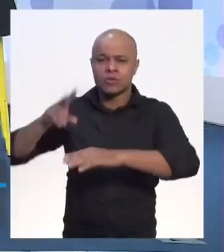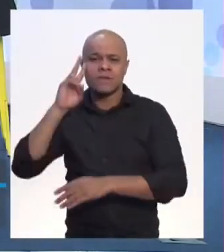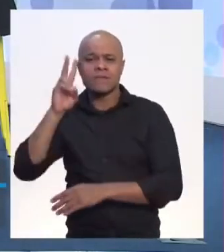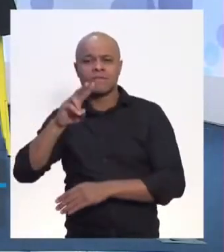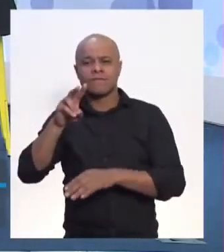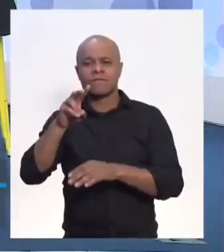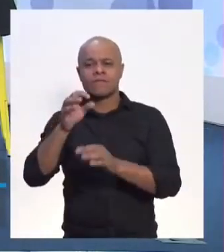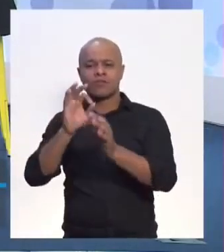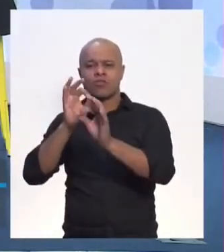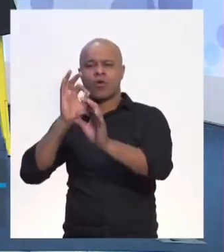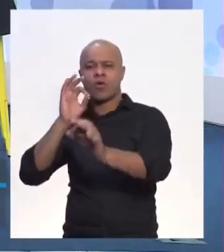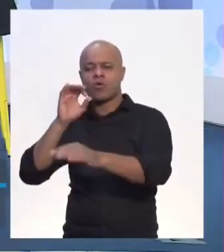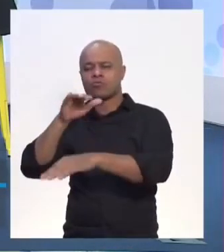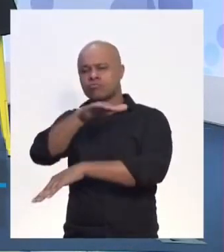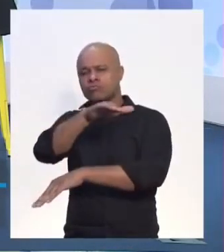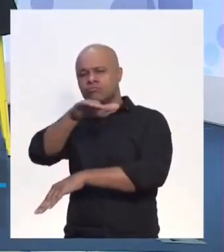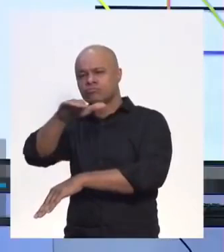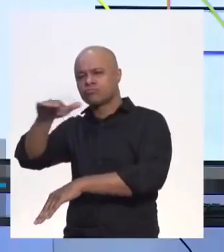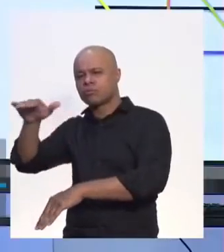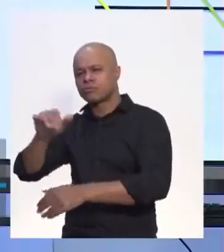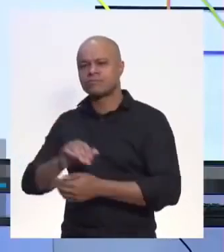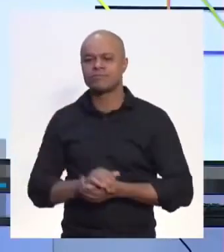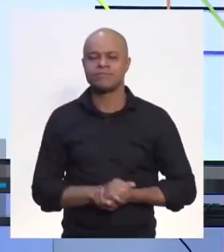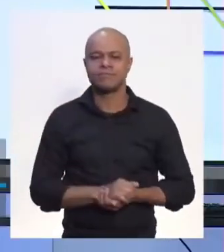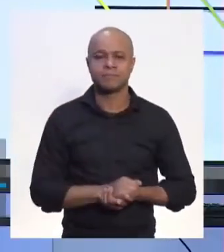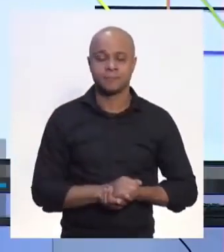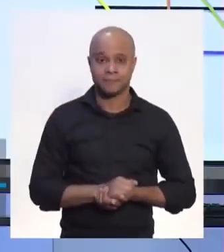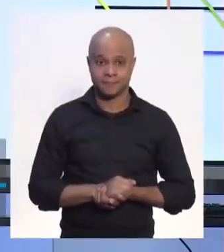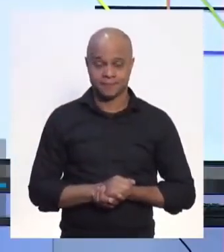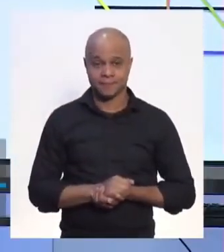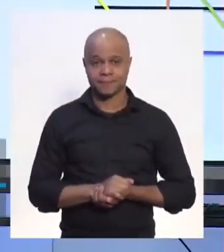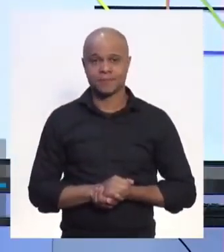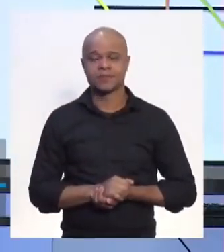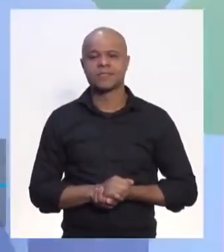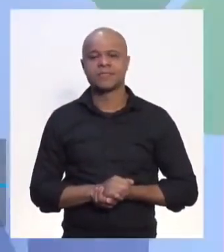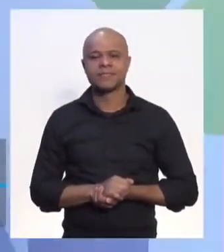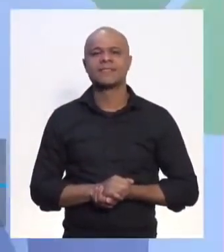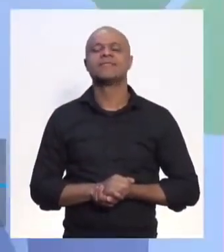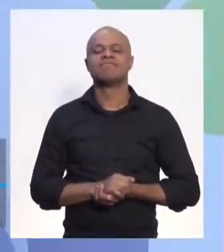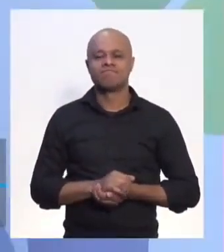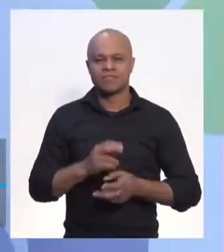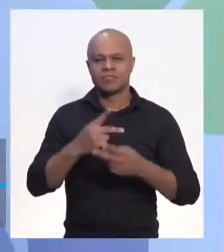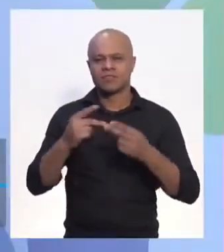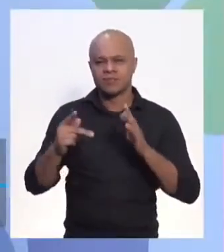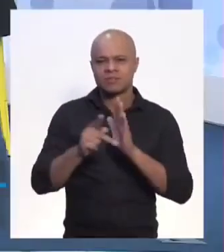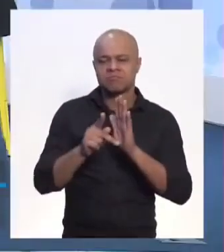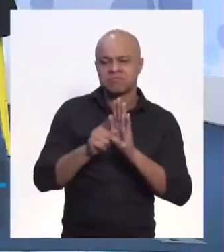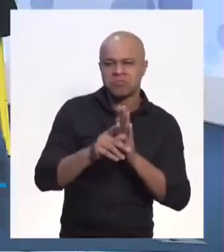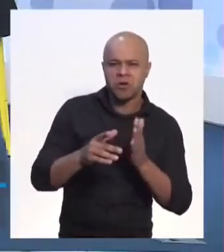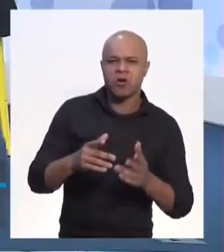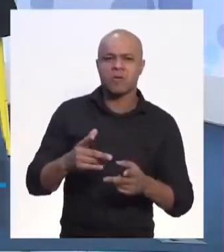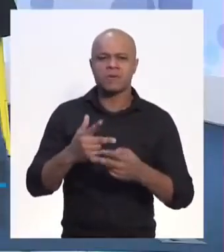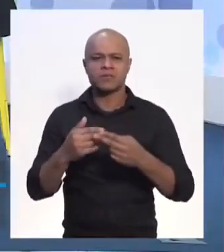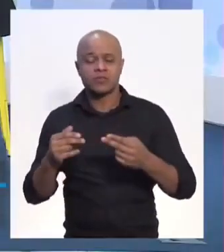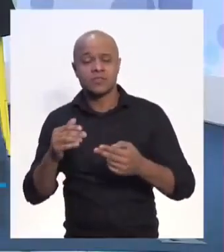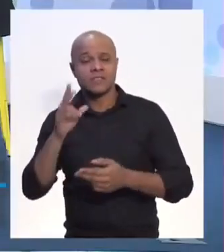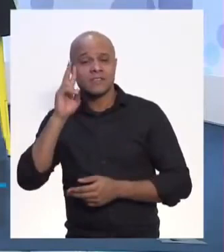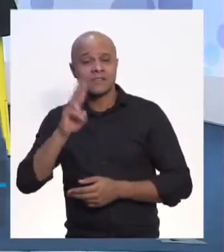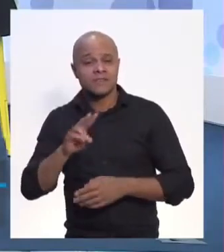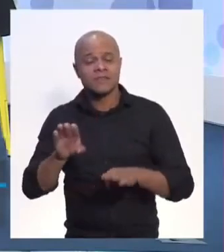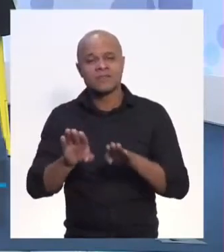importantes em matemática, tá? Retas paralelas, retas transversais, longitudinal, diagonal, perpendiculares,